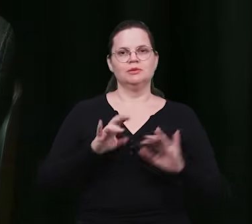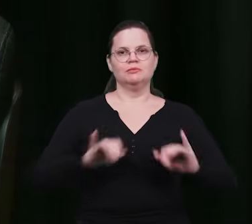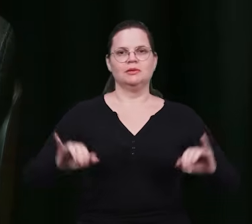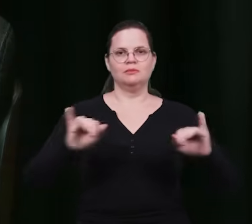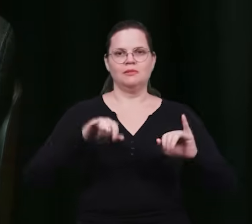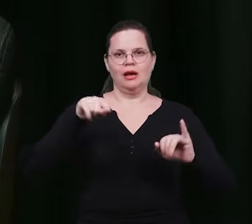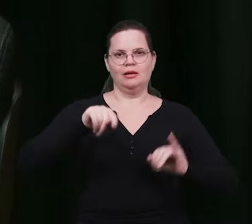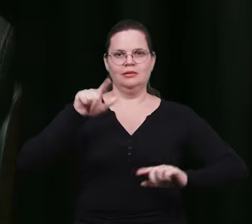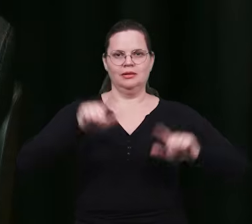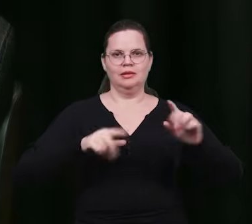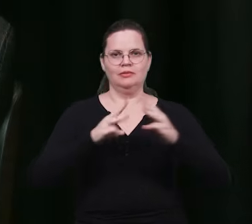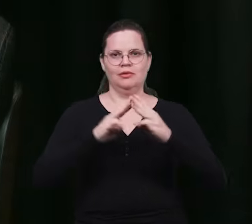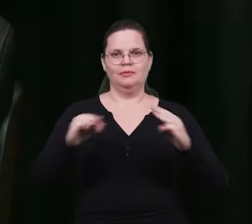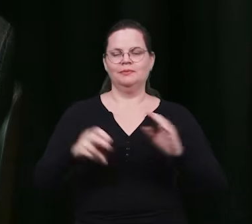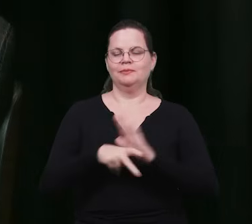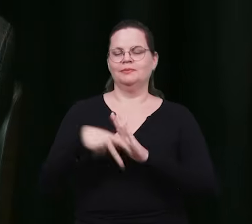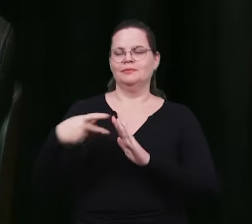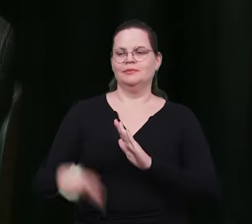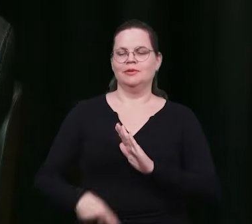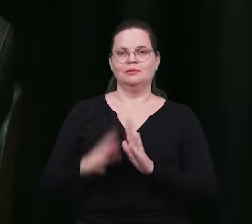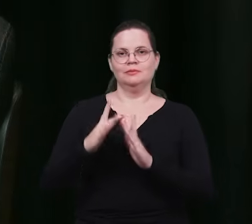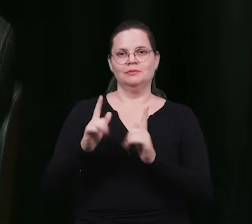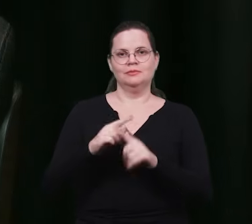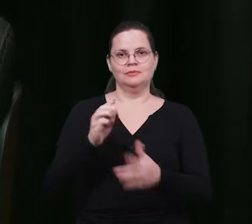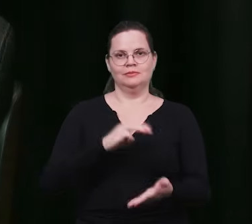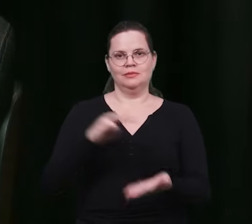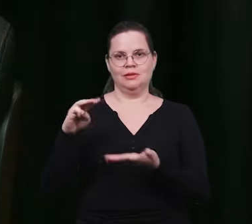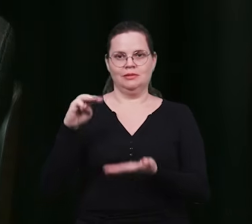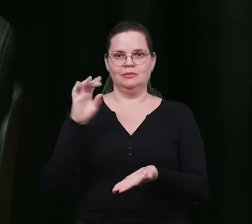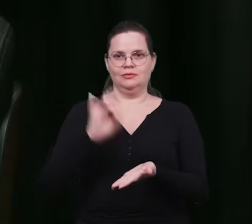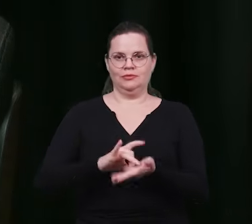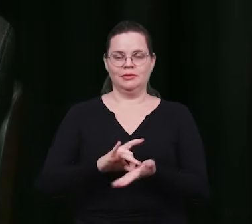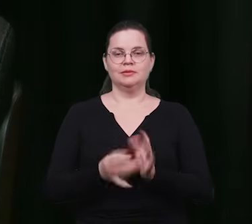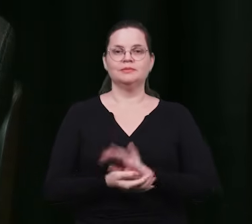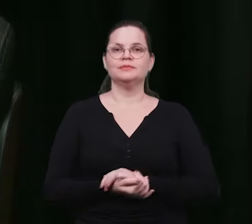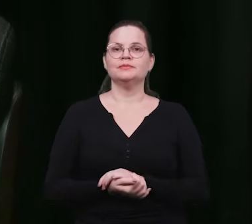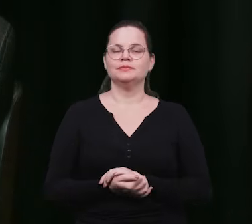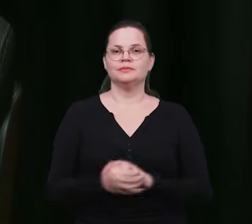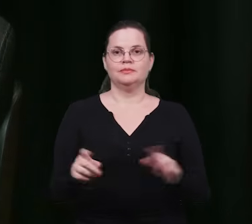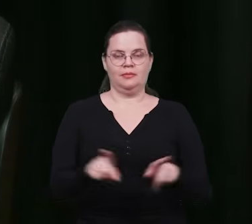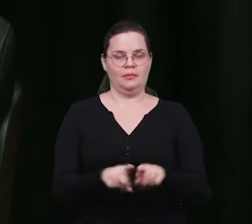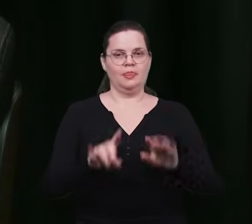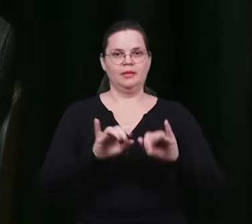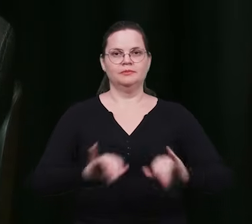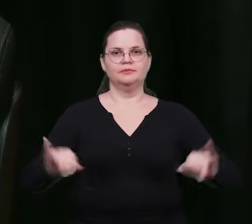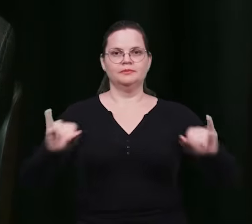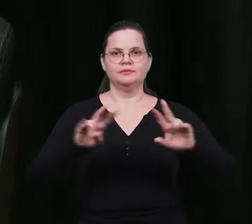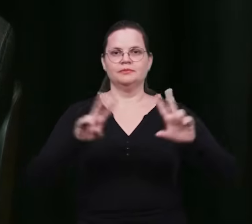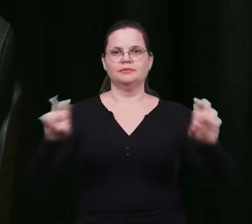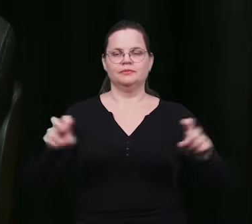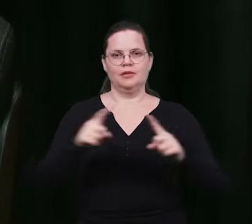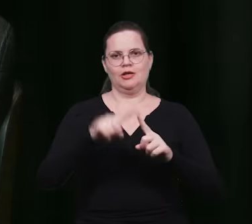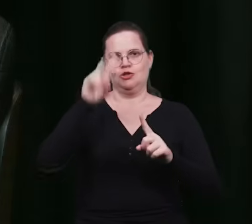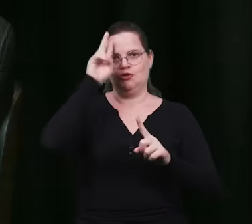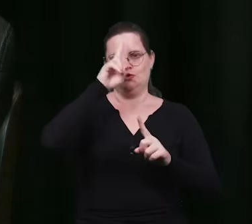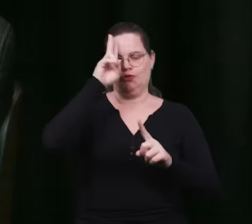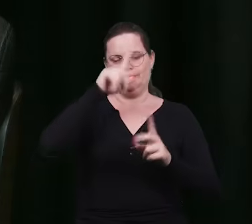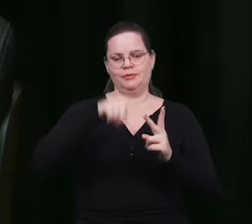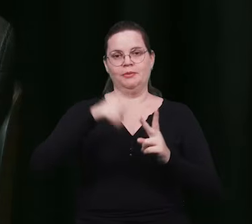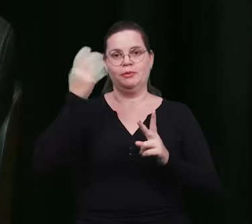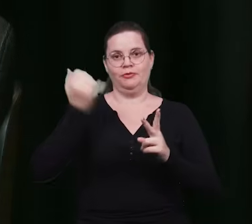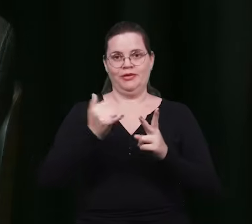canais oficiais da Igreja Cristã Maranata, onde abordamos aspectos históricos,